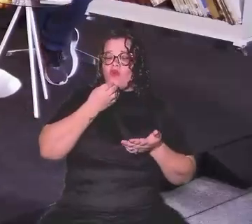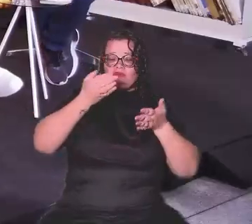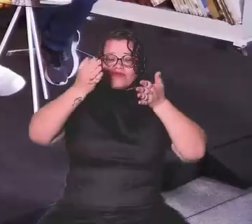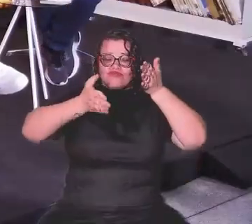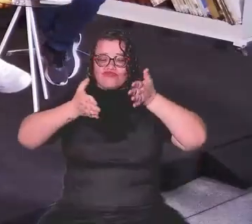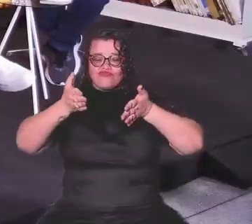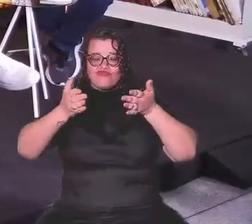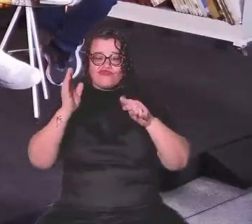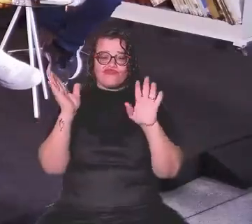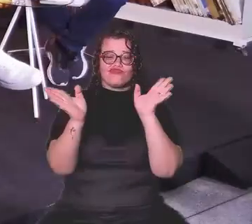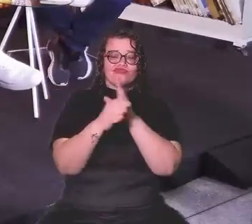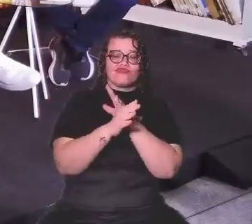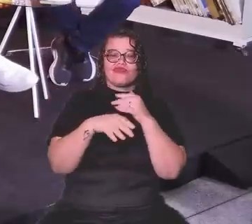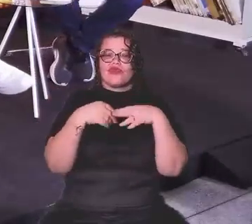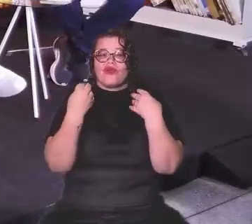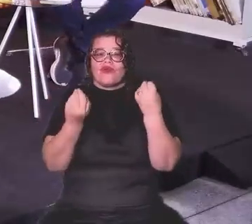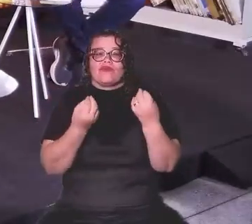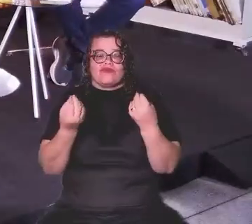partidos?